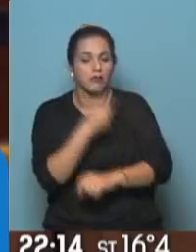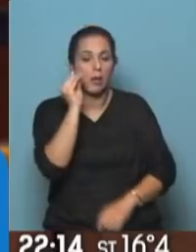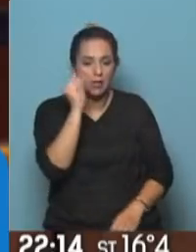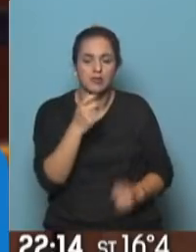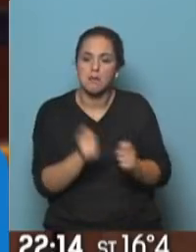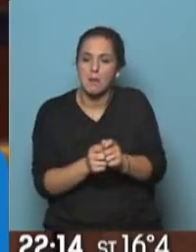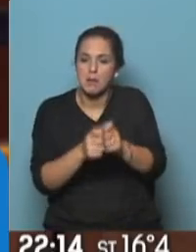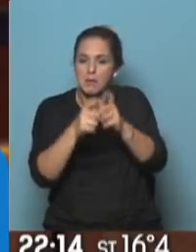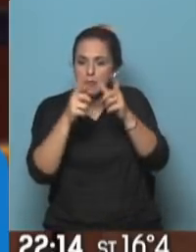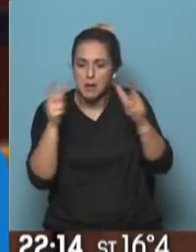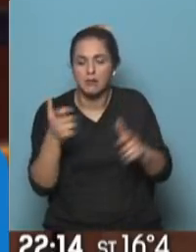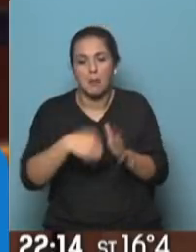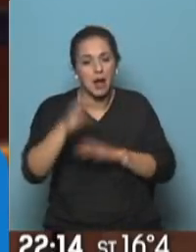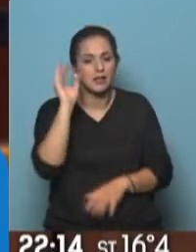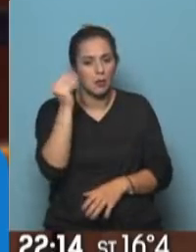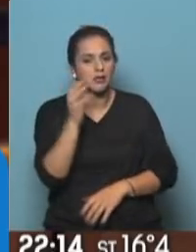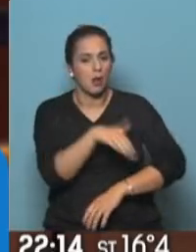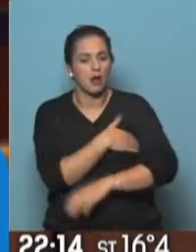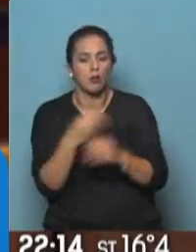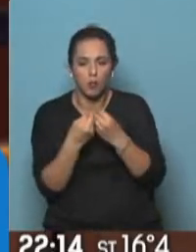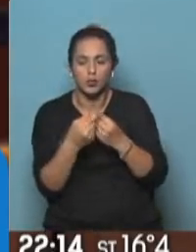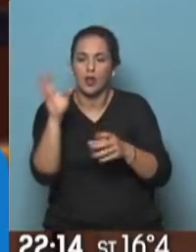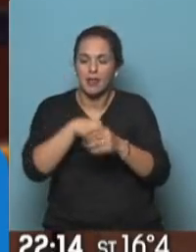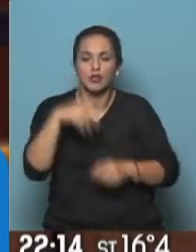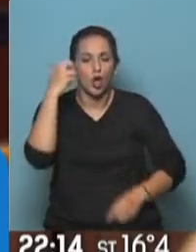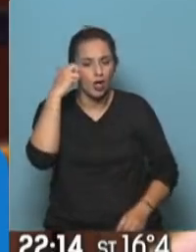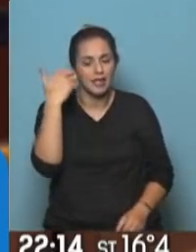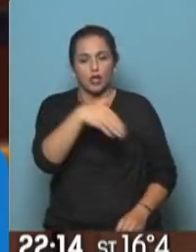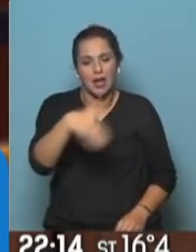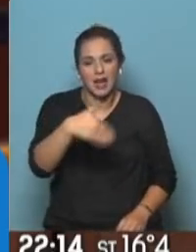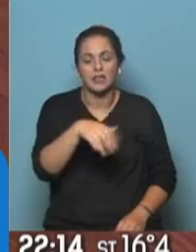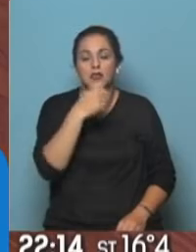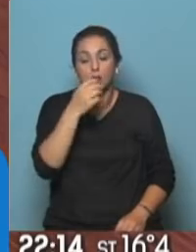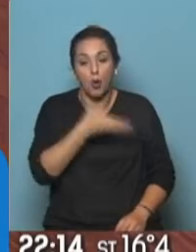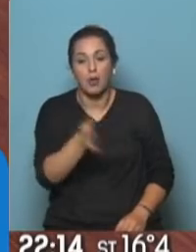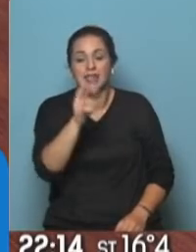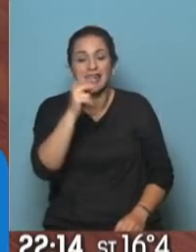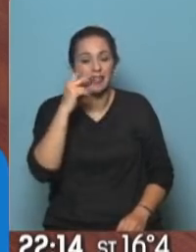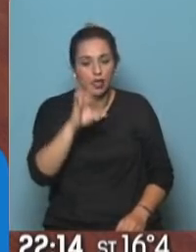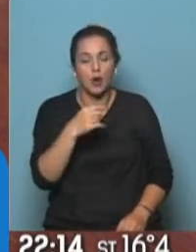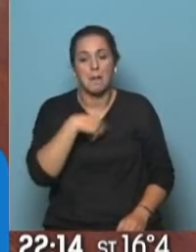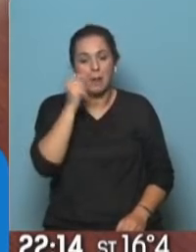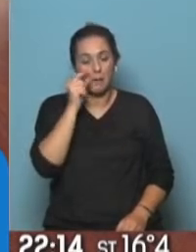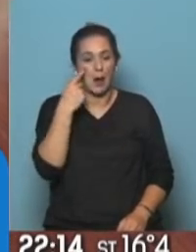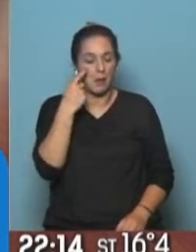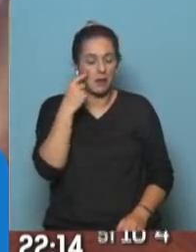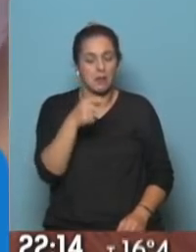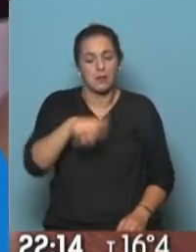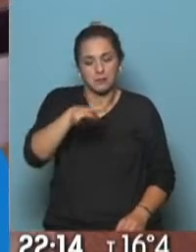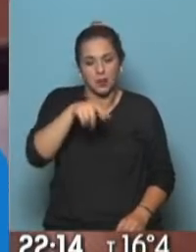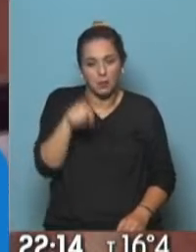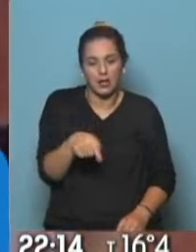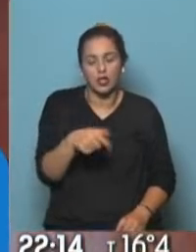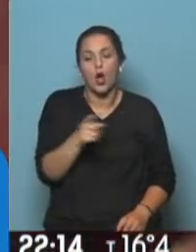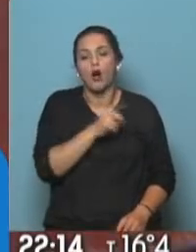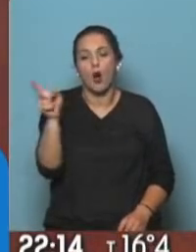muito o número de evangélicos em Brasil, no Congresso, em las calles. Vas de Rio, meus padres vivem em bairro chamado Sepetiba, zona